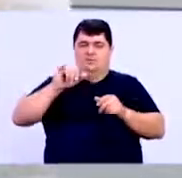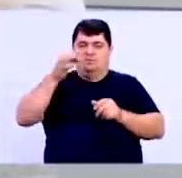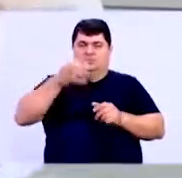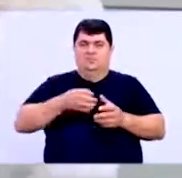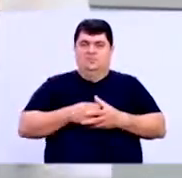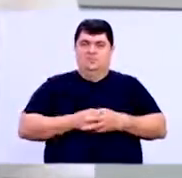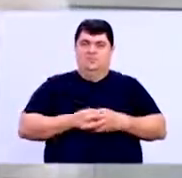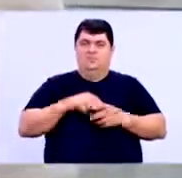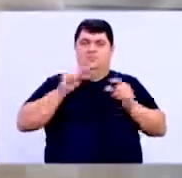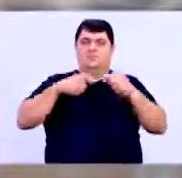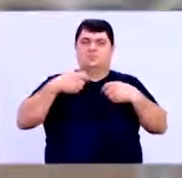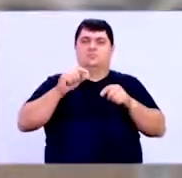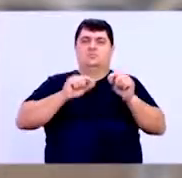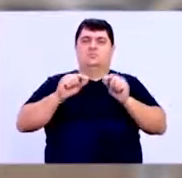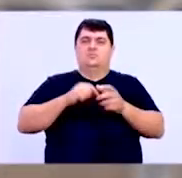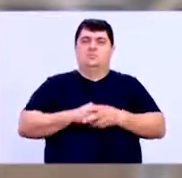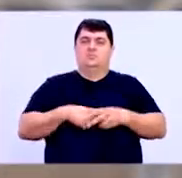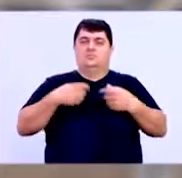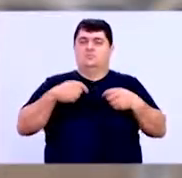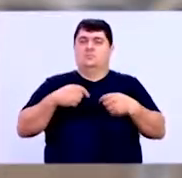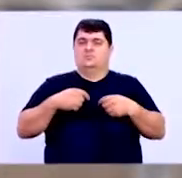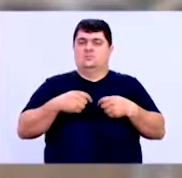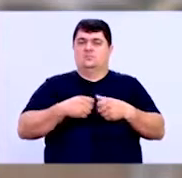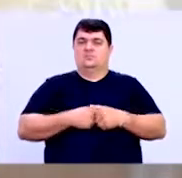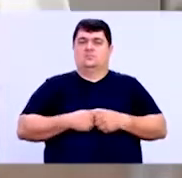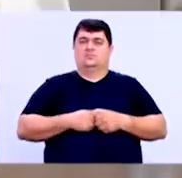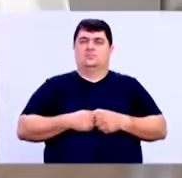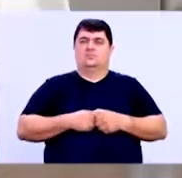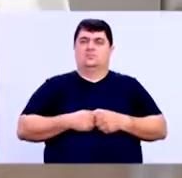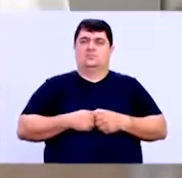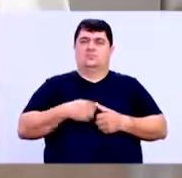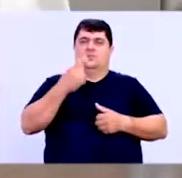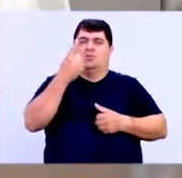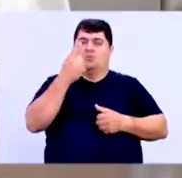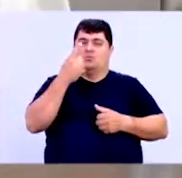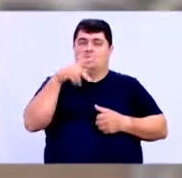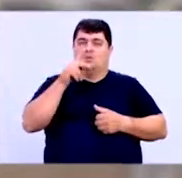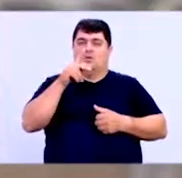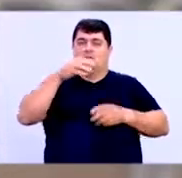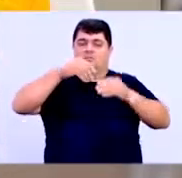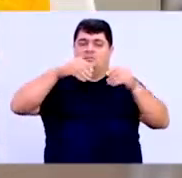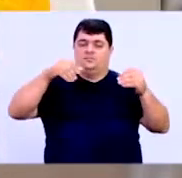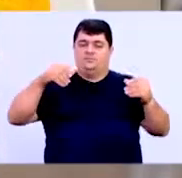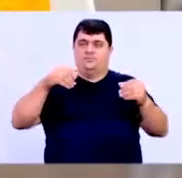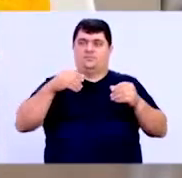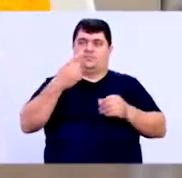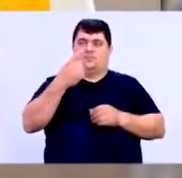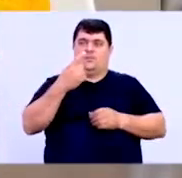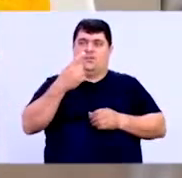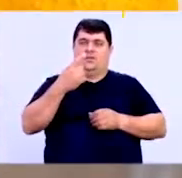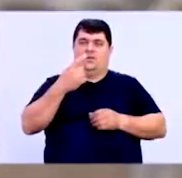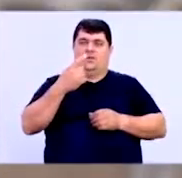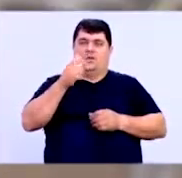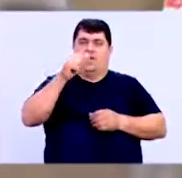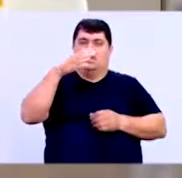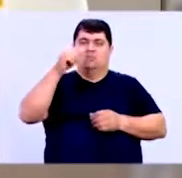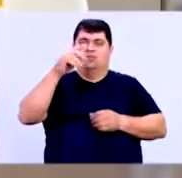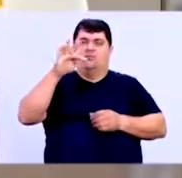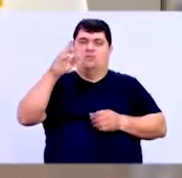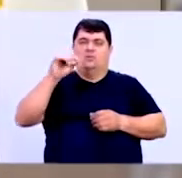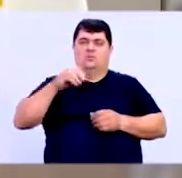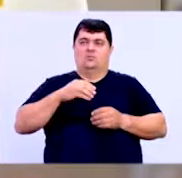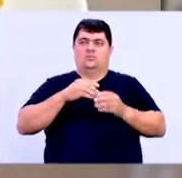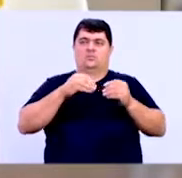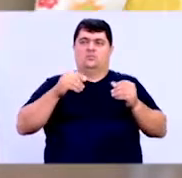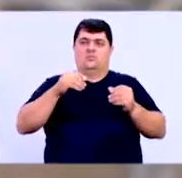só o que a gente vai precisar. Você vai precisar de 1 kg de farinha de trigo, 1 pacote de açafrão,